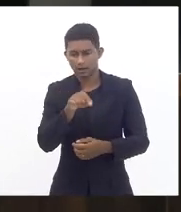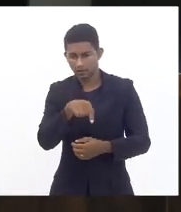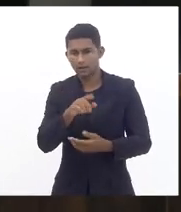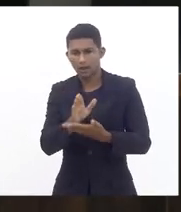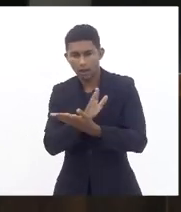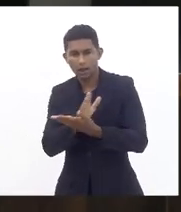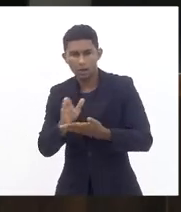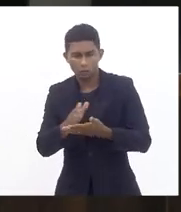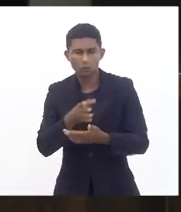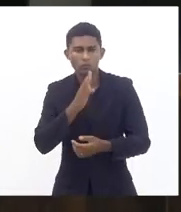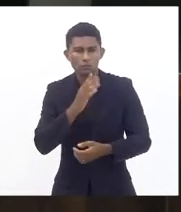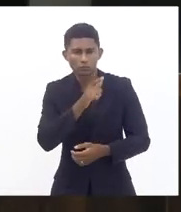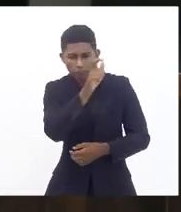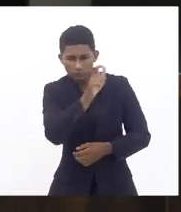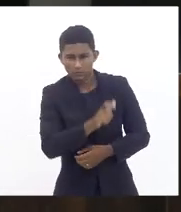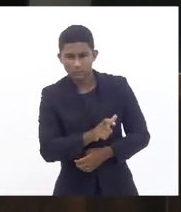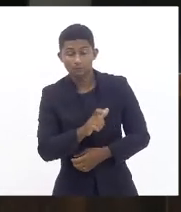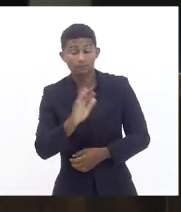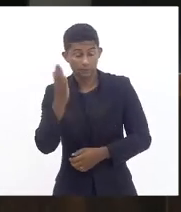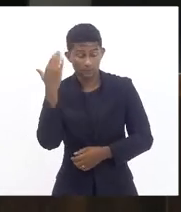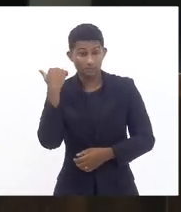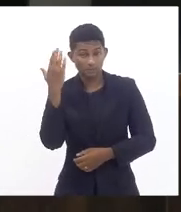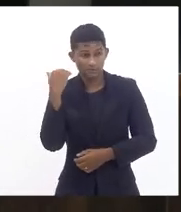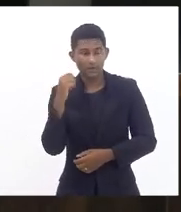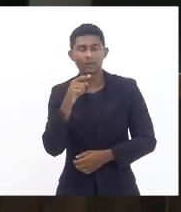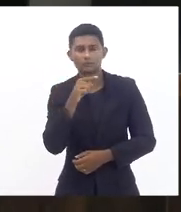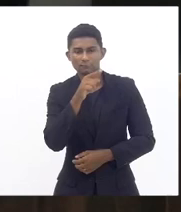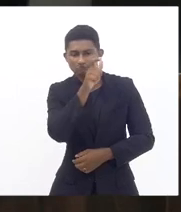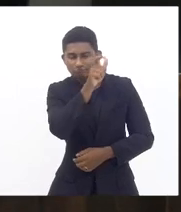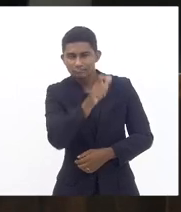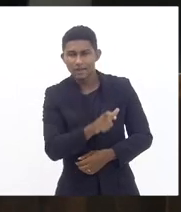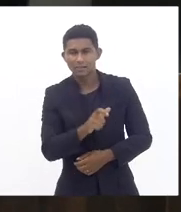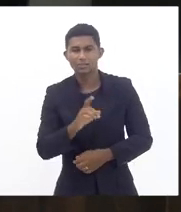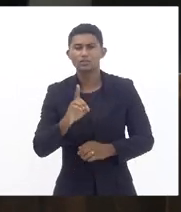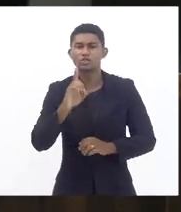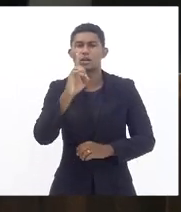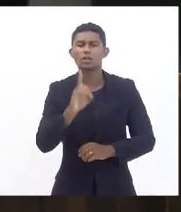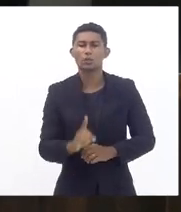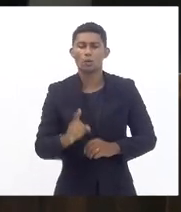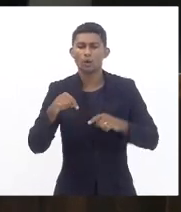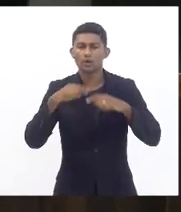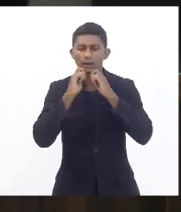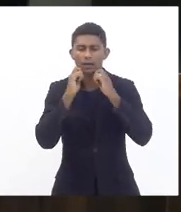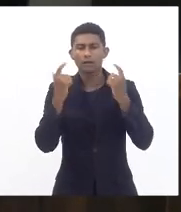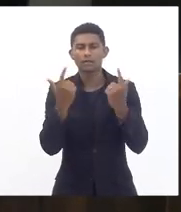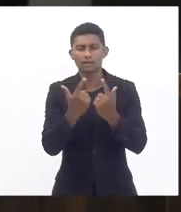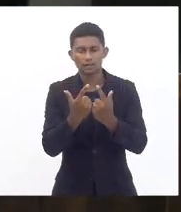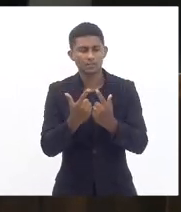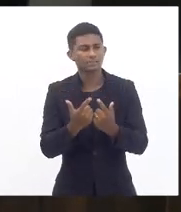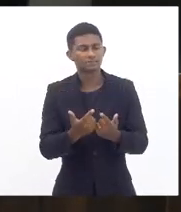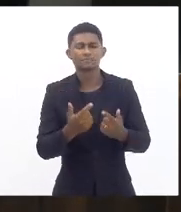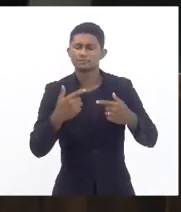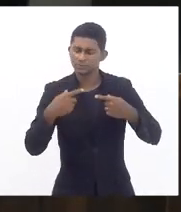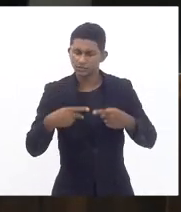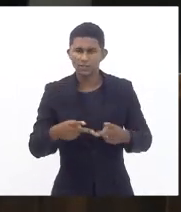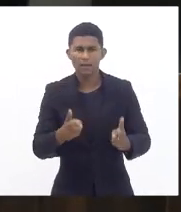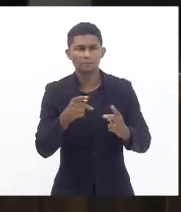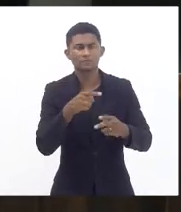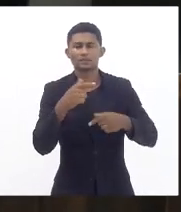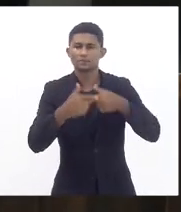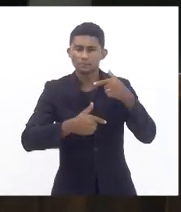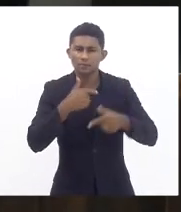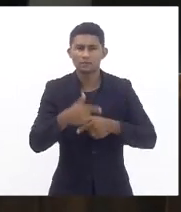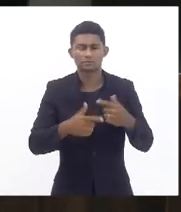foi diretor da casa, deputado Luiz Paulo, e sempre nos honrou com o seu trabalho, com a sua vontade de